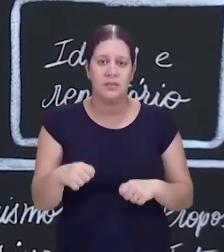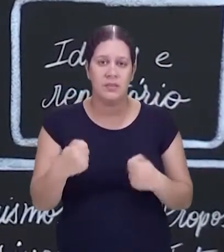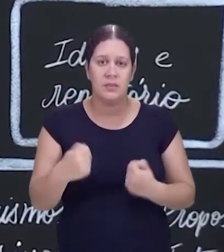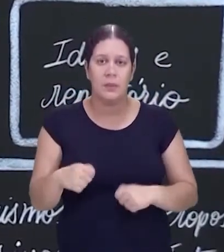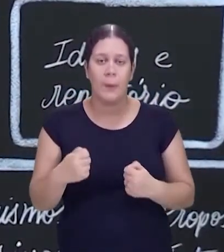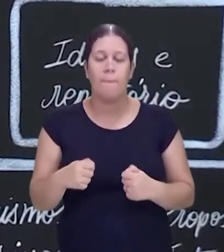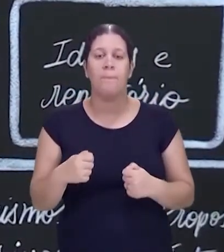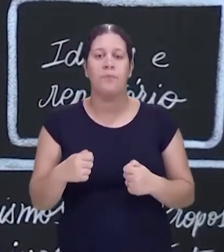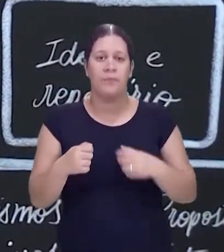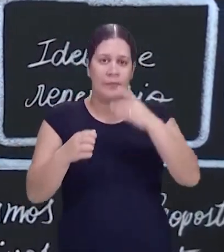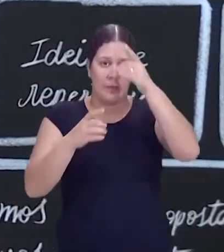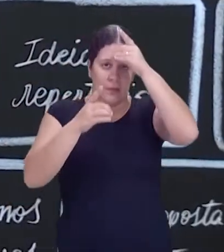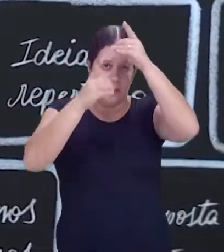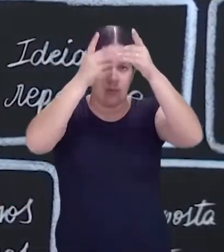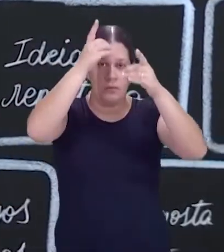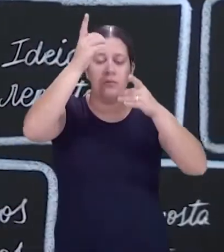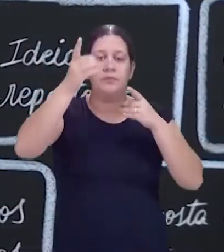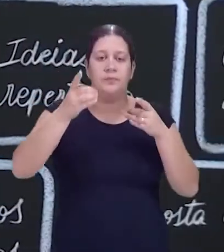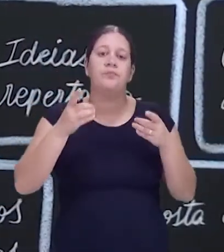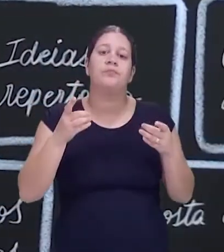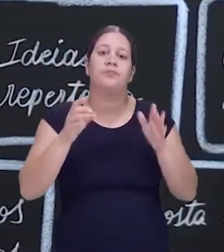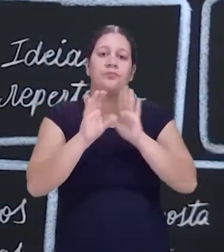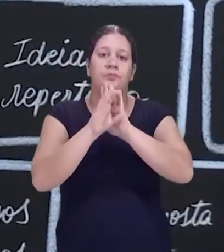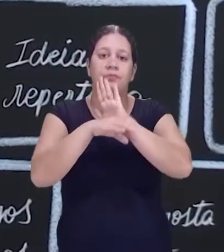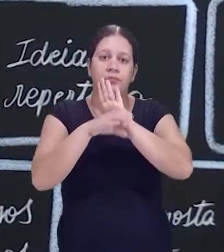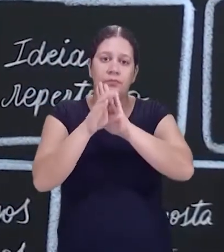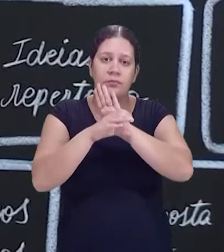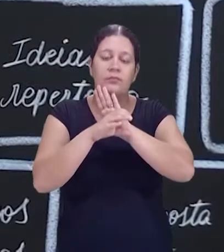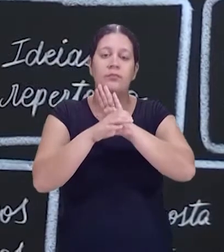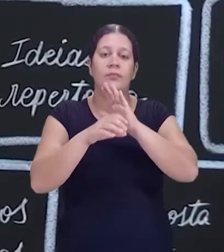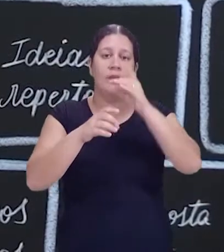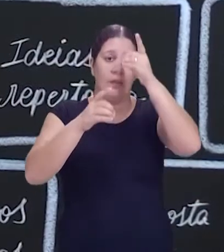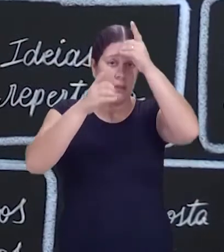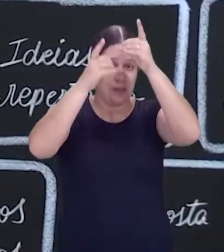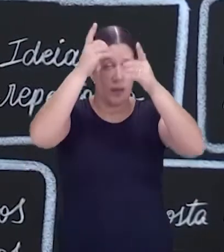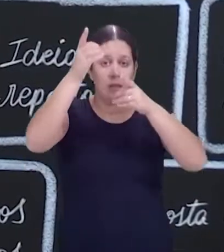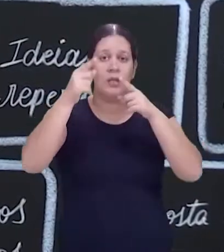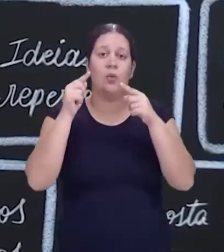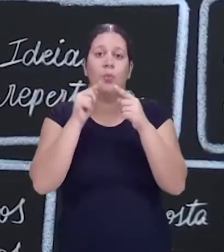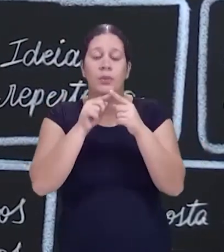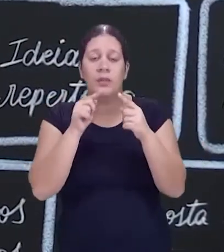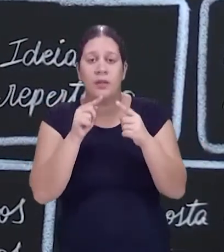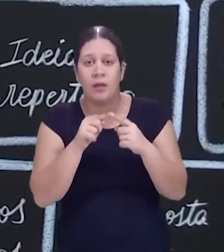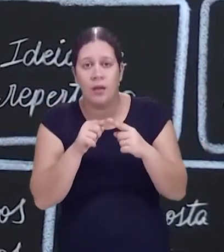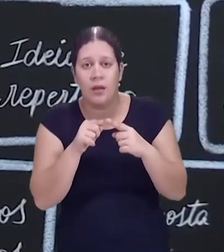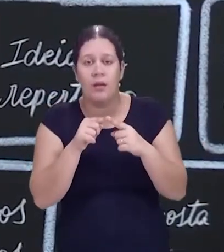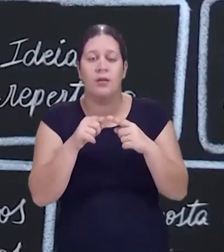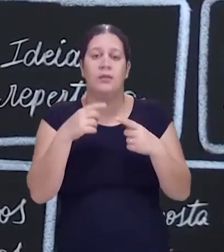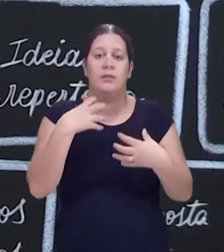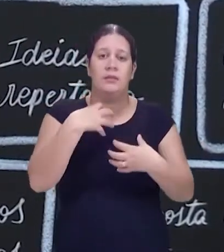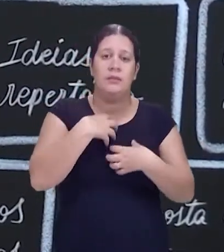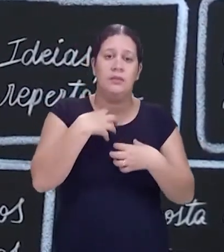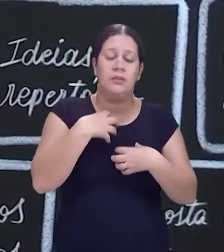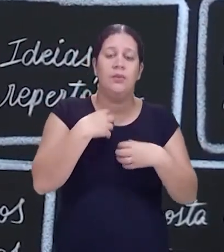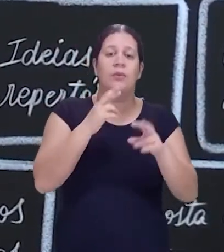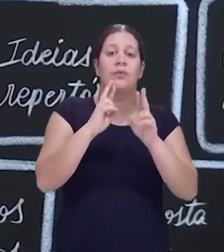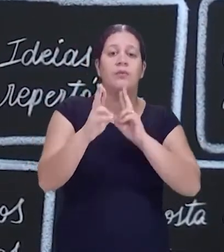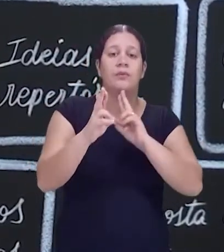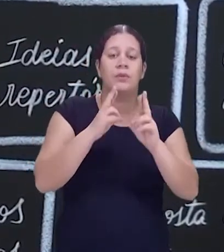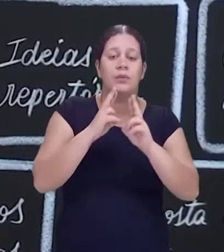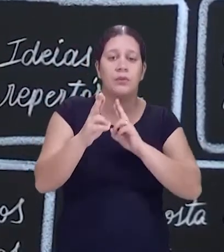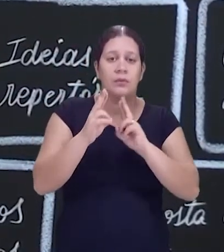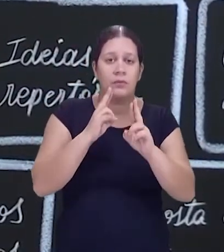seja, o repertório de ideias que você tem sobre um determinado assunto. Só que essas ideias têm que combinar, têm que fazer sentido. Você não pode